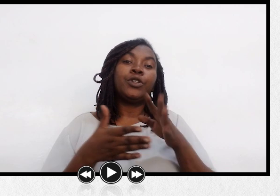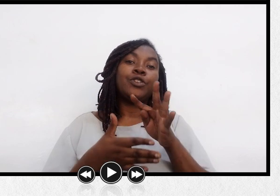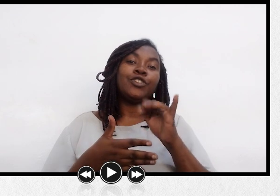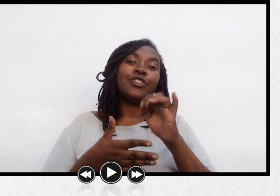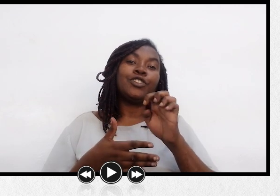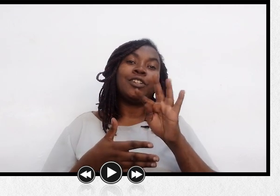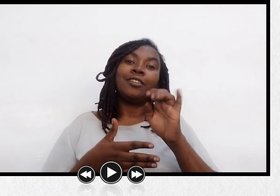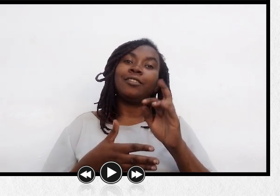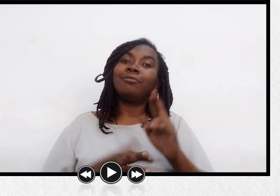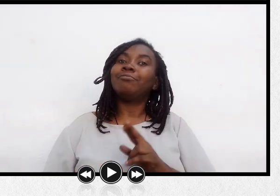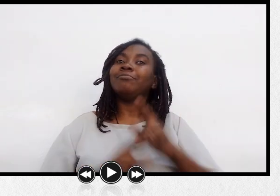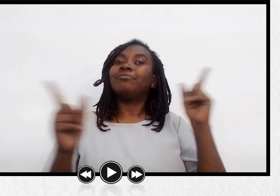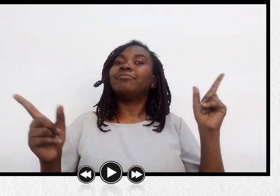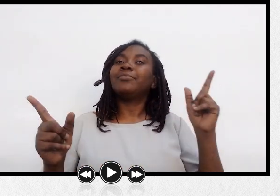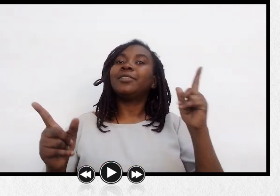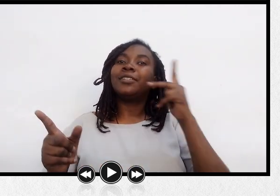para dentro do continente.